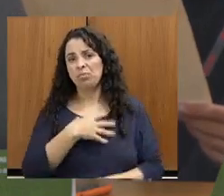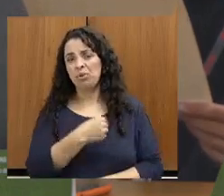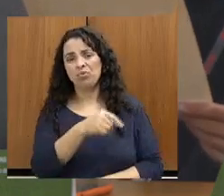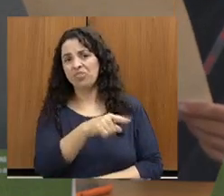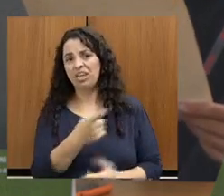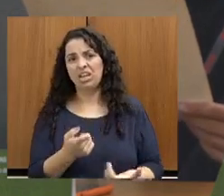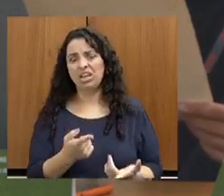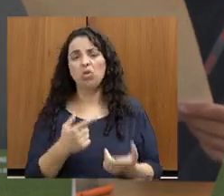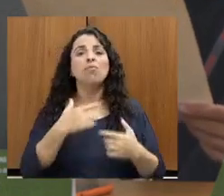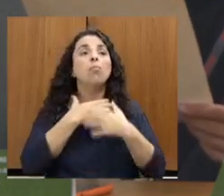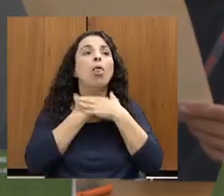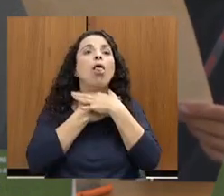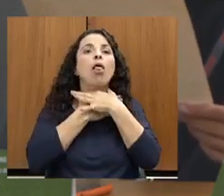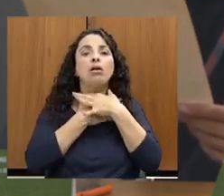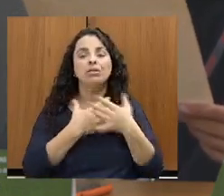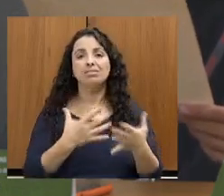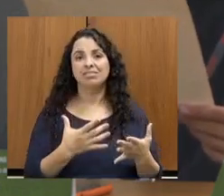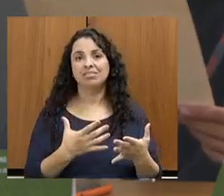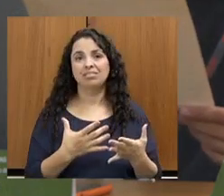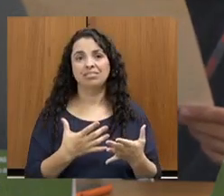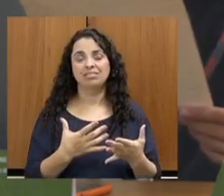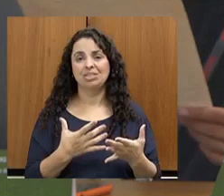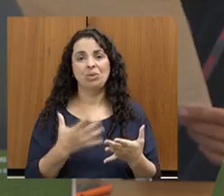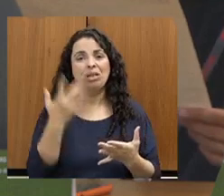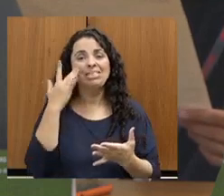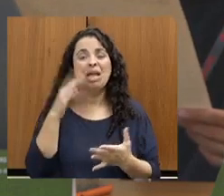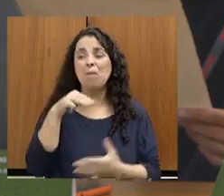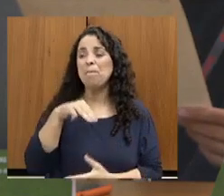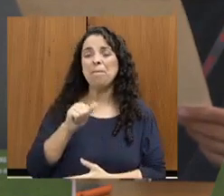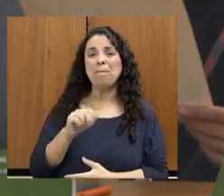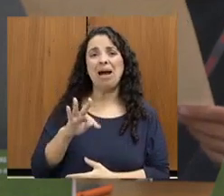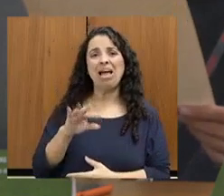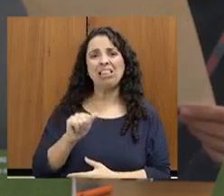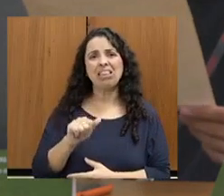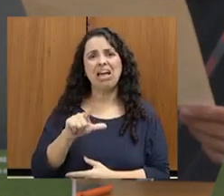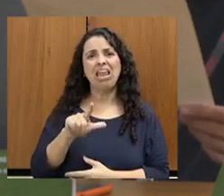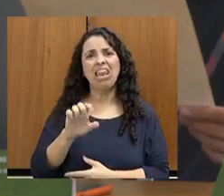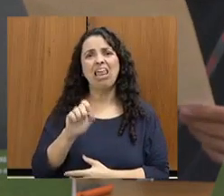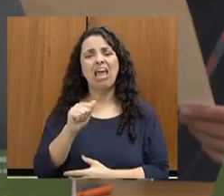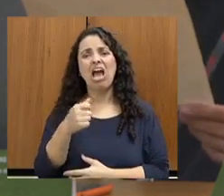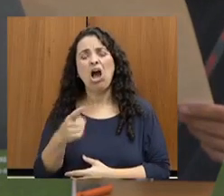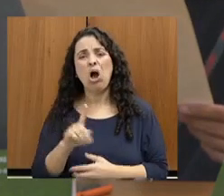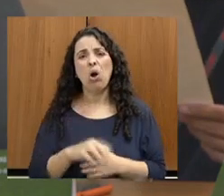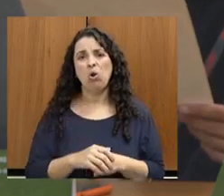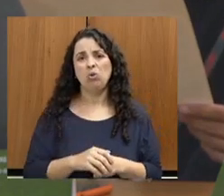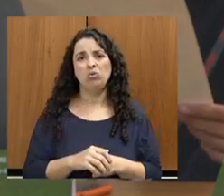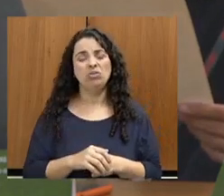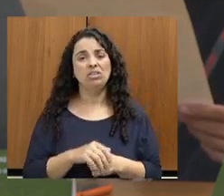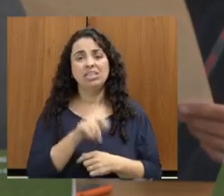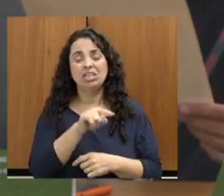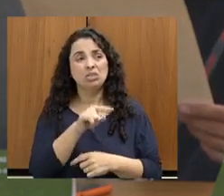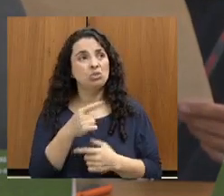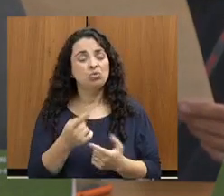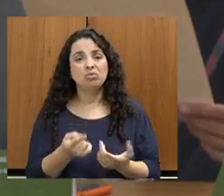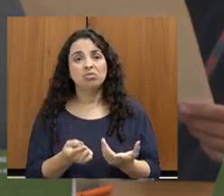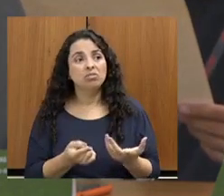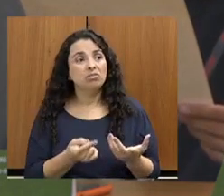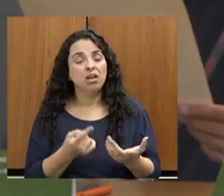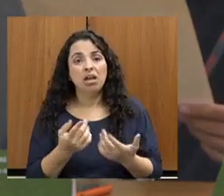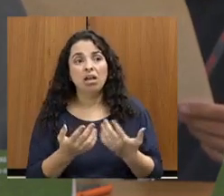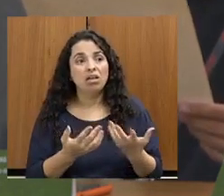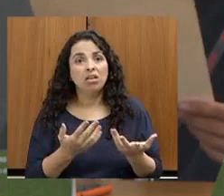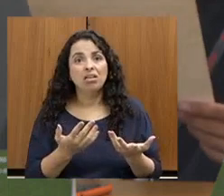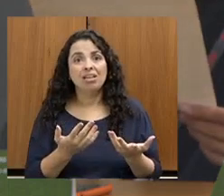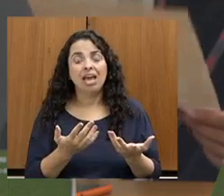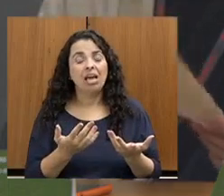tem como a água derramada sobre a sua cabeça, que foram em momentos distintos, esses alunos não tinham a presença de